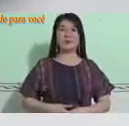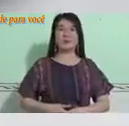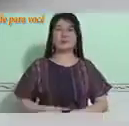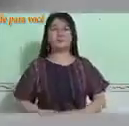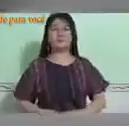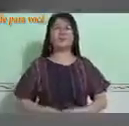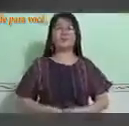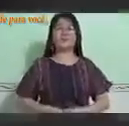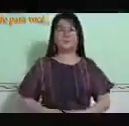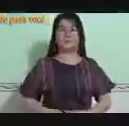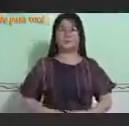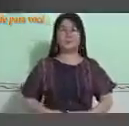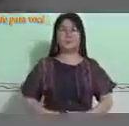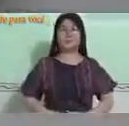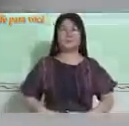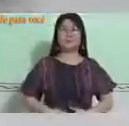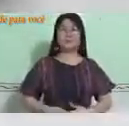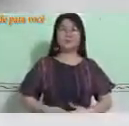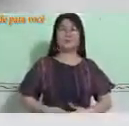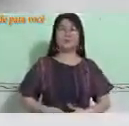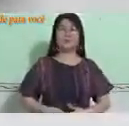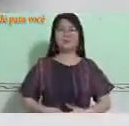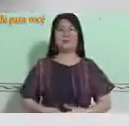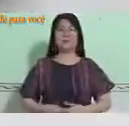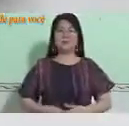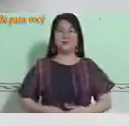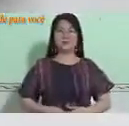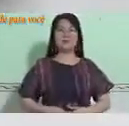funcionar de forma errada.